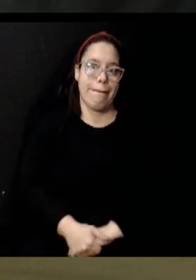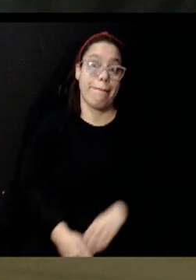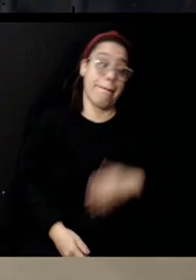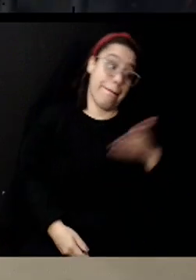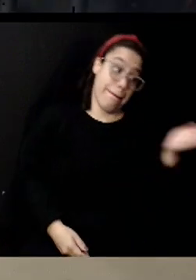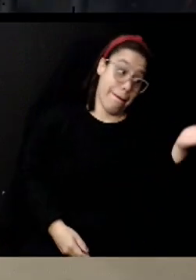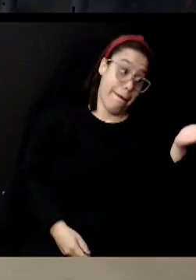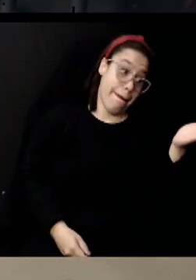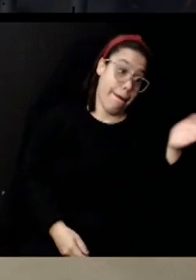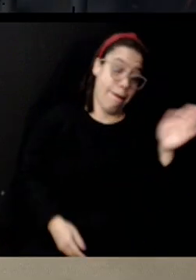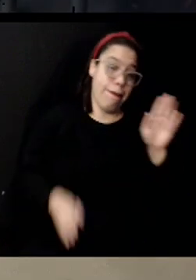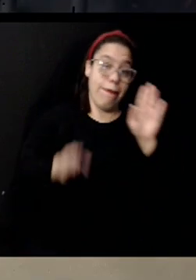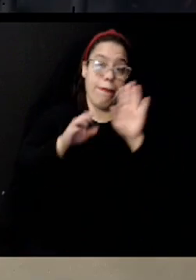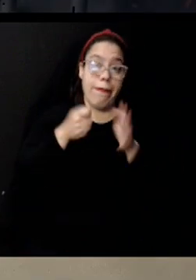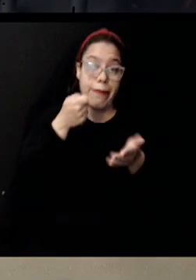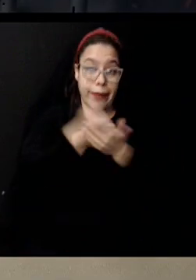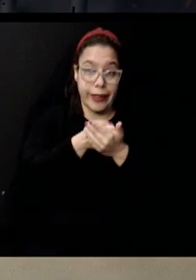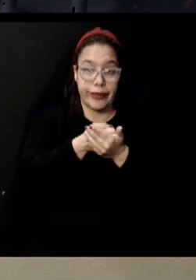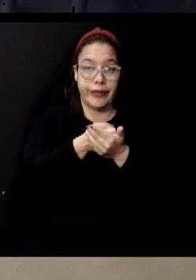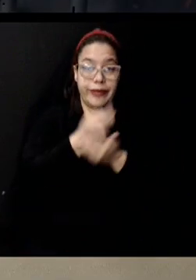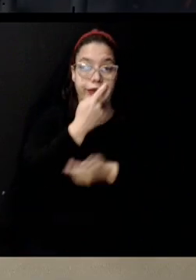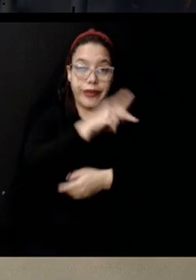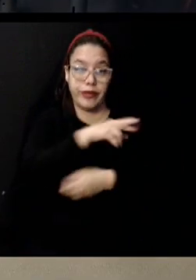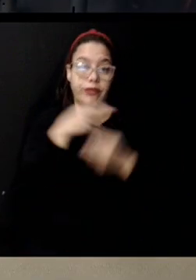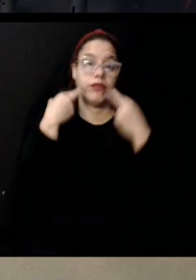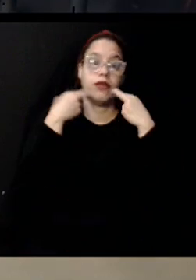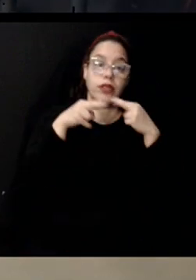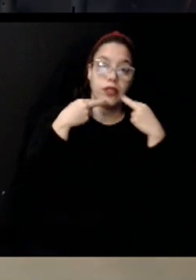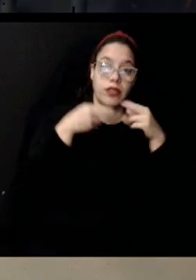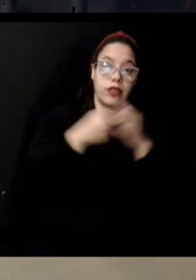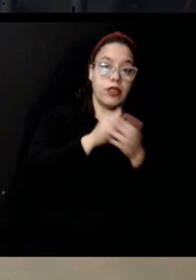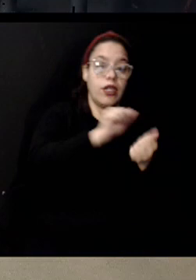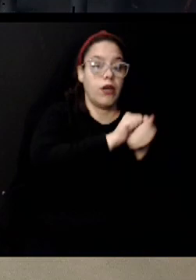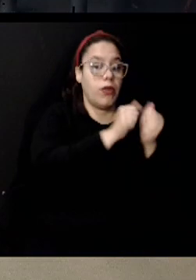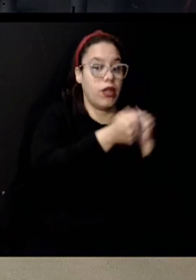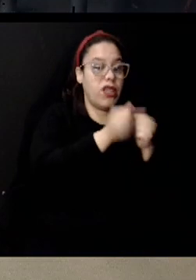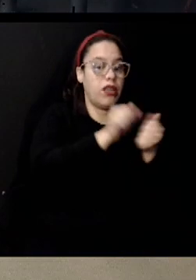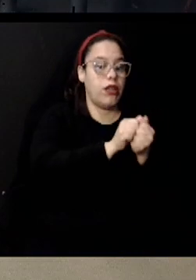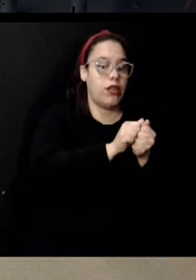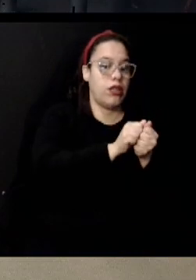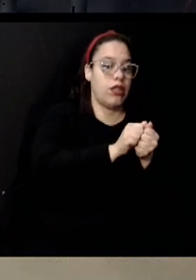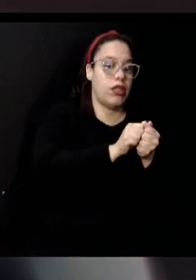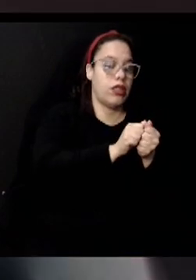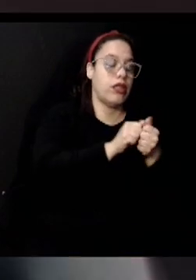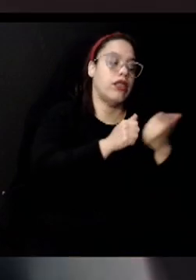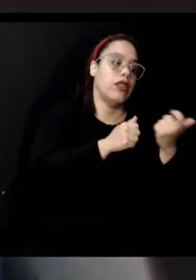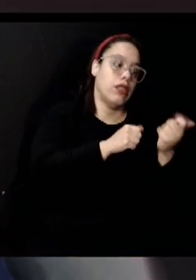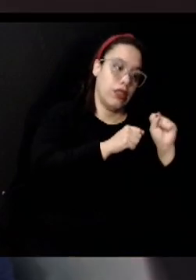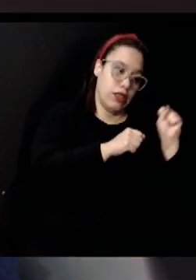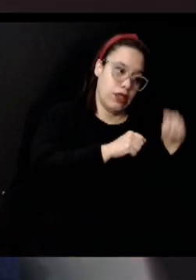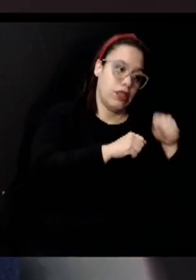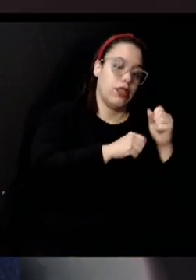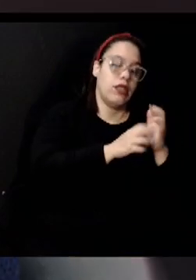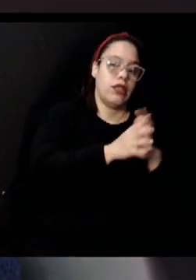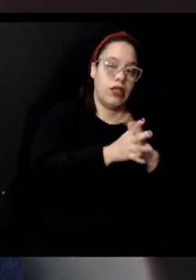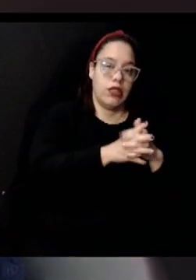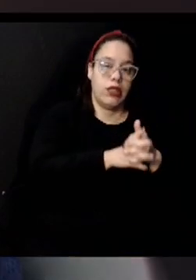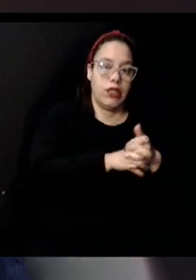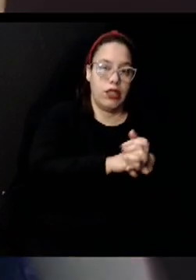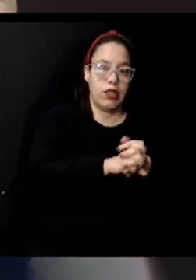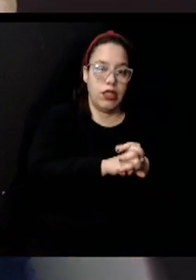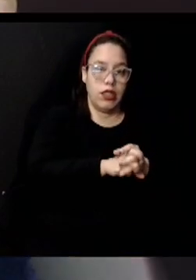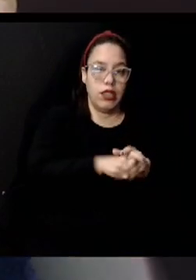uma ação mediante a sua reclamação, É, e me né? adaptei, brinco com isso, às Exatamente, vezes, eu brinco com os meninos, é né, com as isso meninas: mesmo. "Ó, o filho de Deus